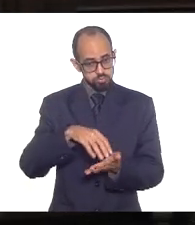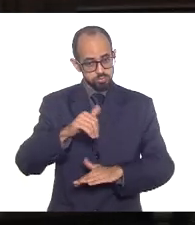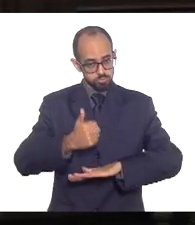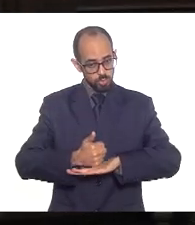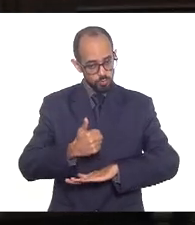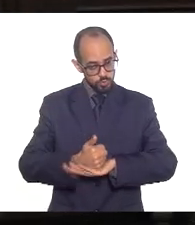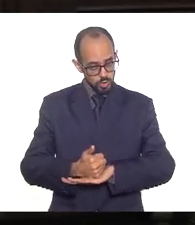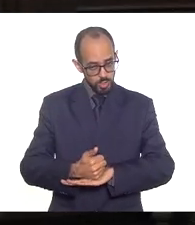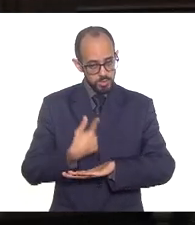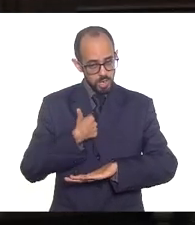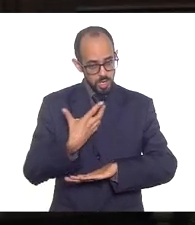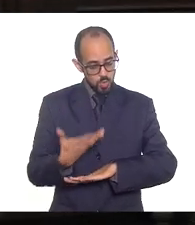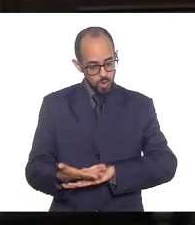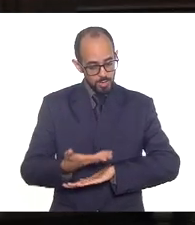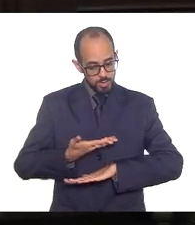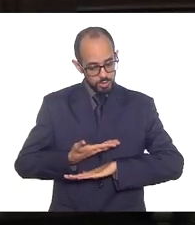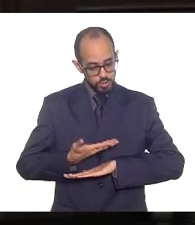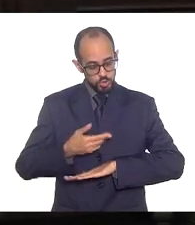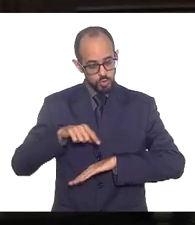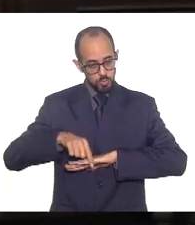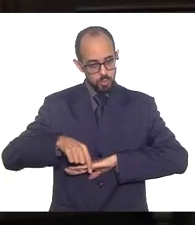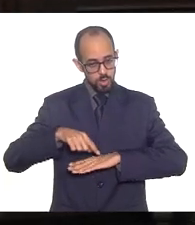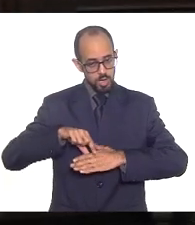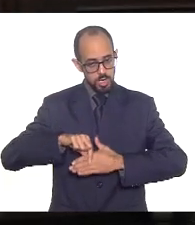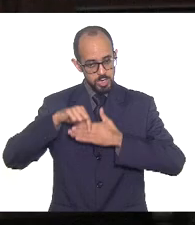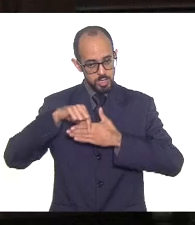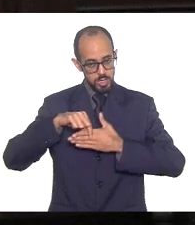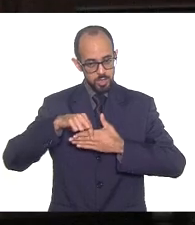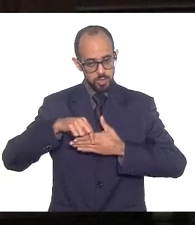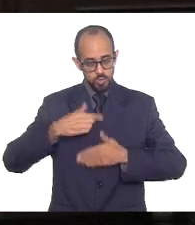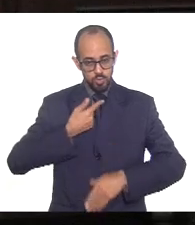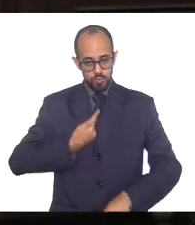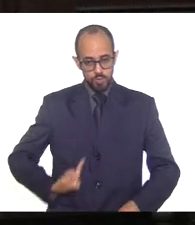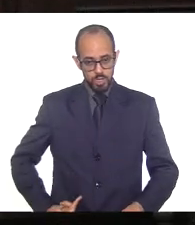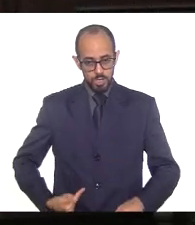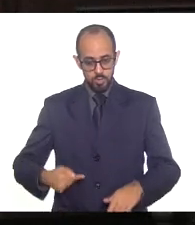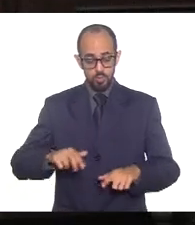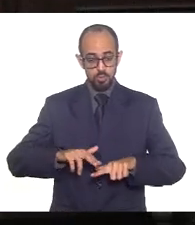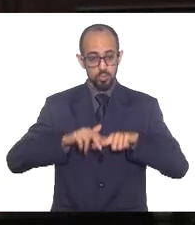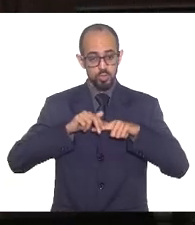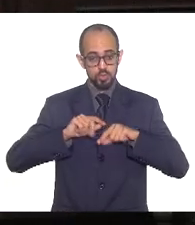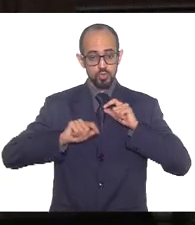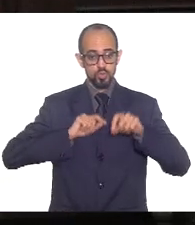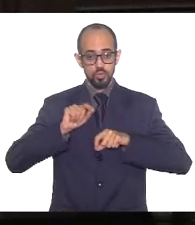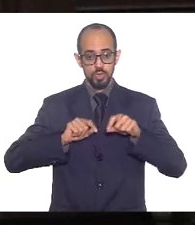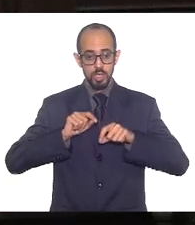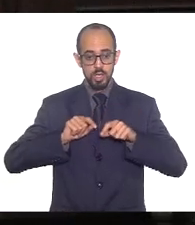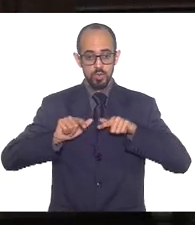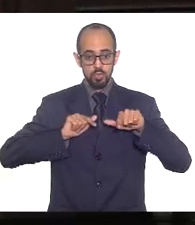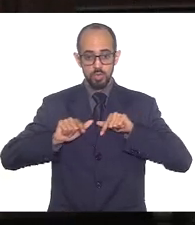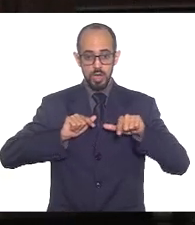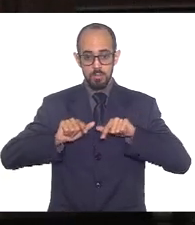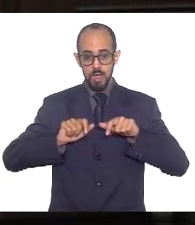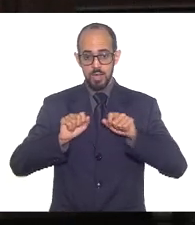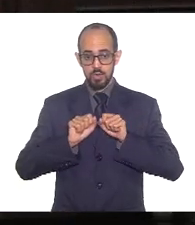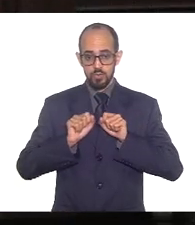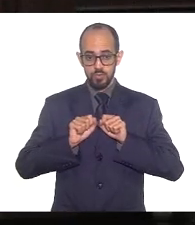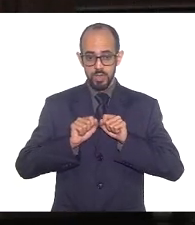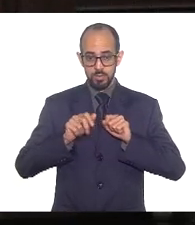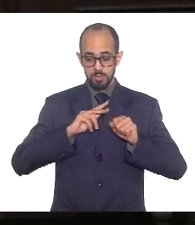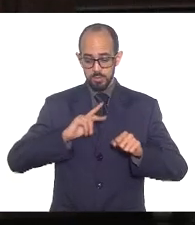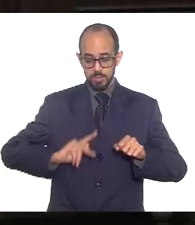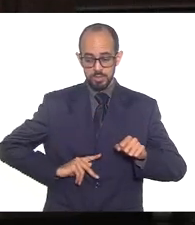presentes eu atendi como líder do governo e portanto num trabalho feito pelo presidente